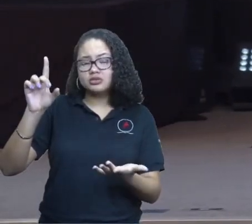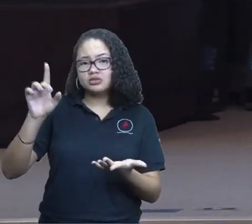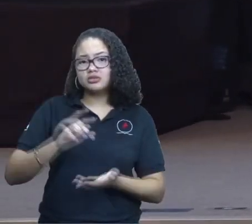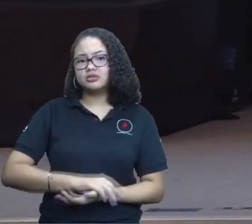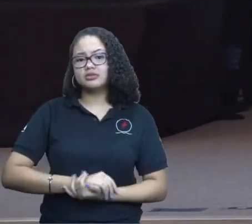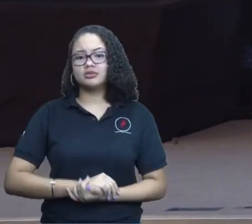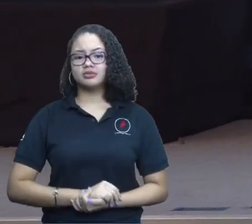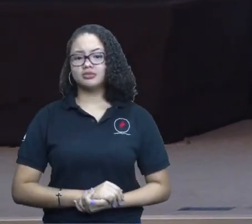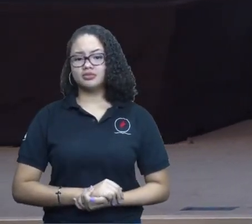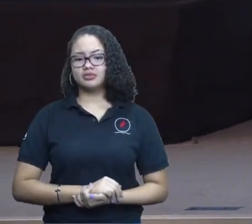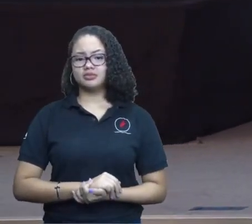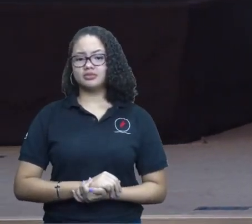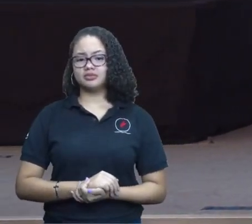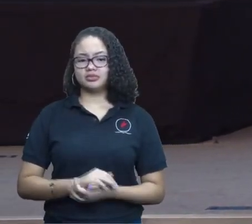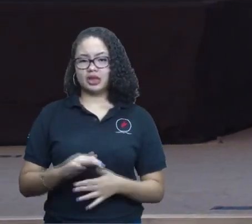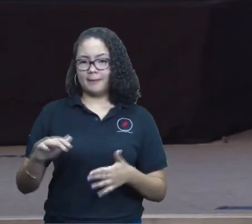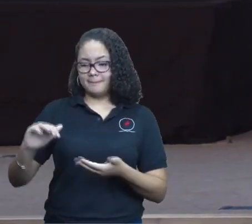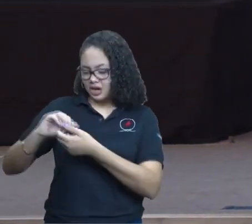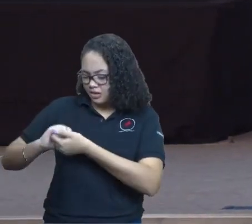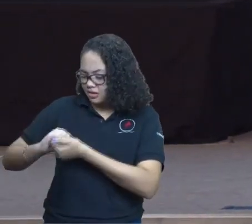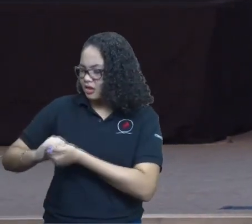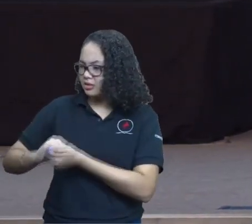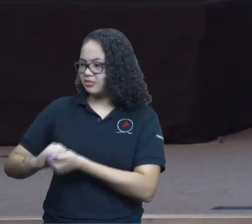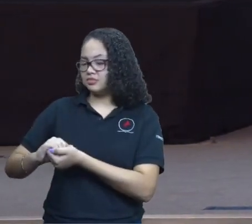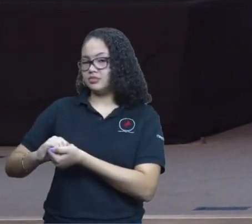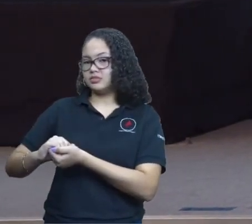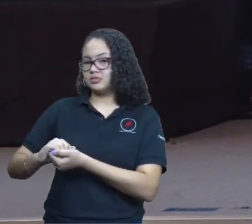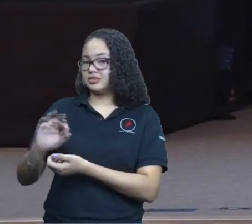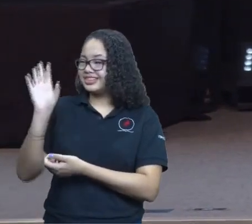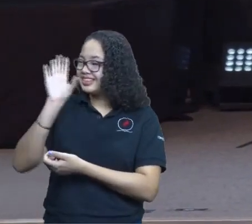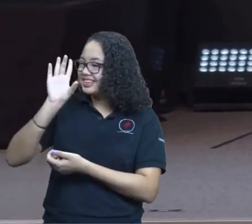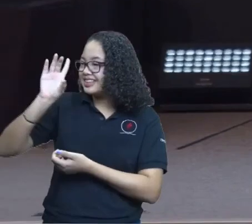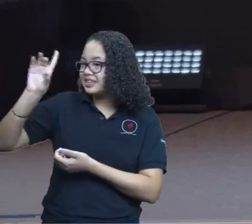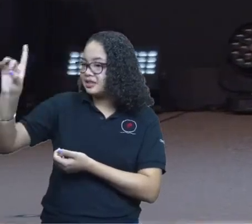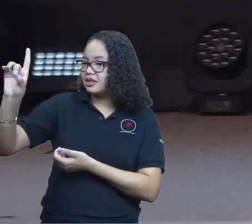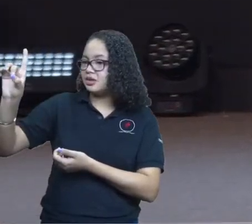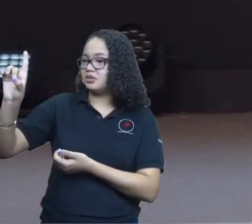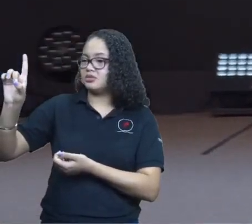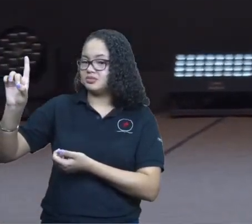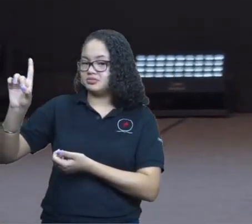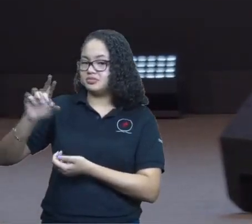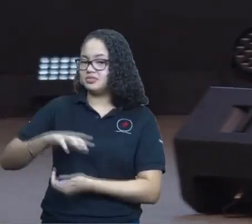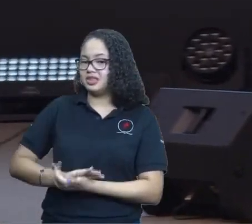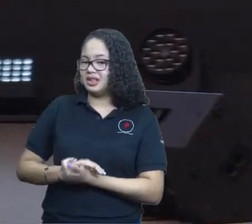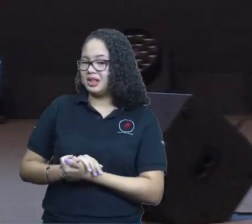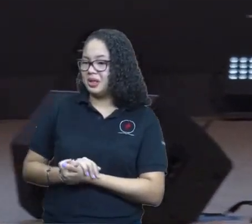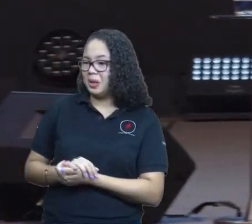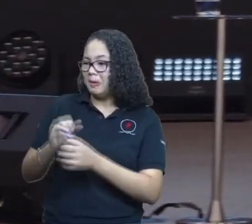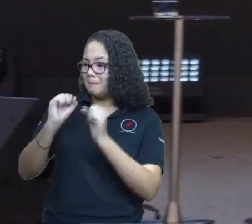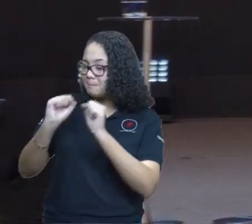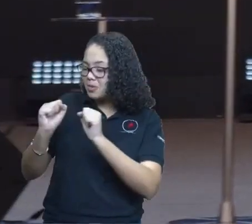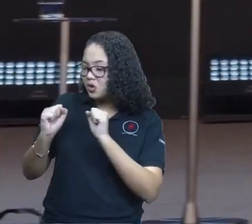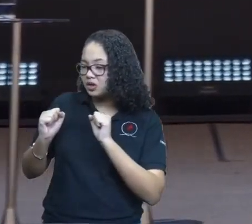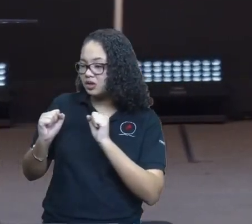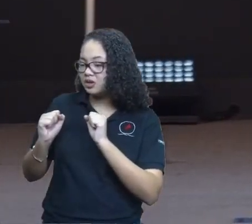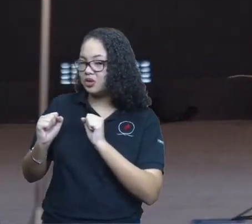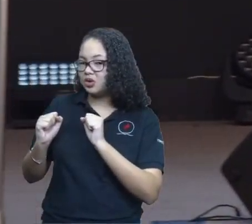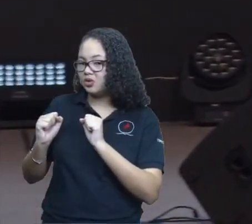relebaia pega na mão de alguém que tá do teu lado fala para ele Deus não é poderoso